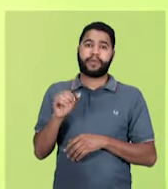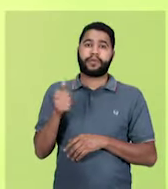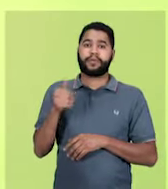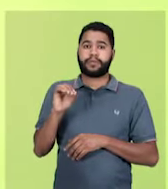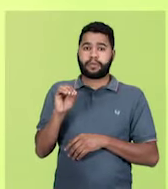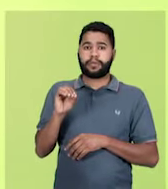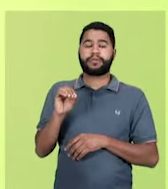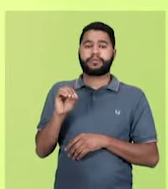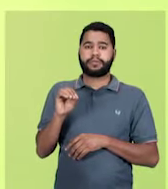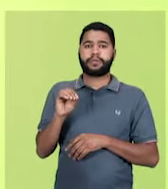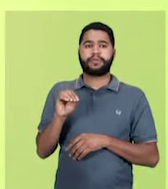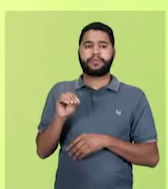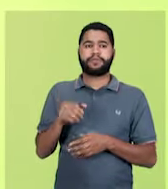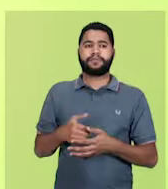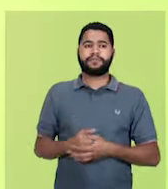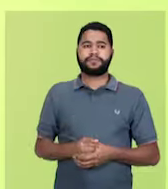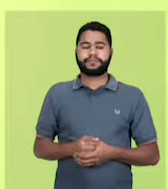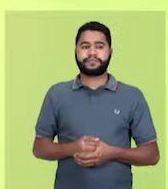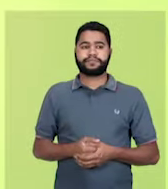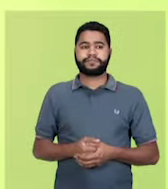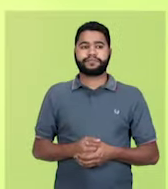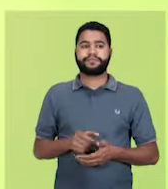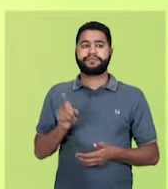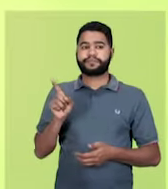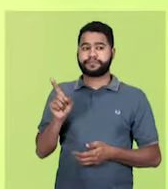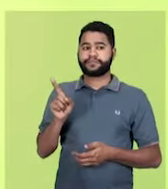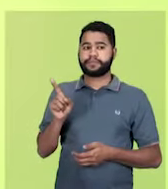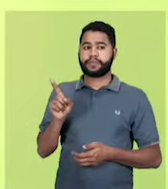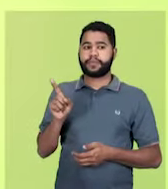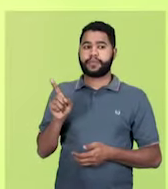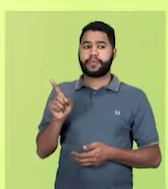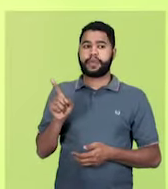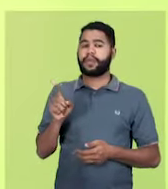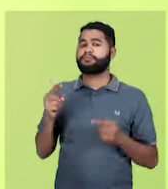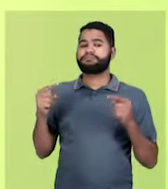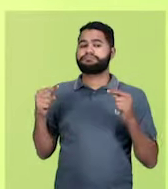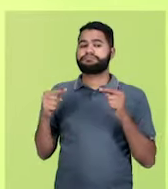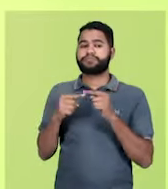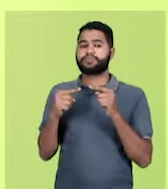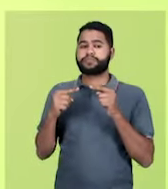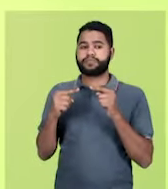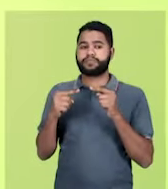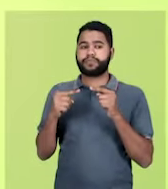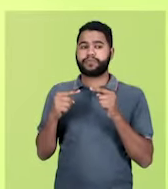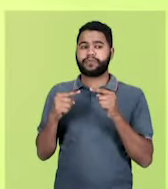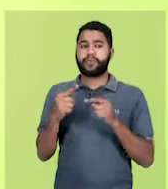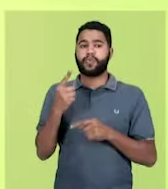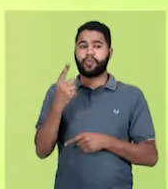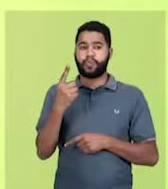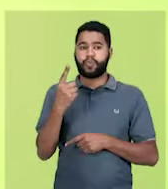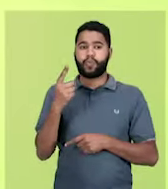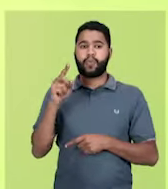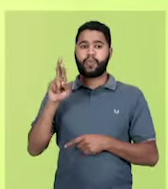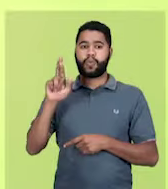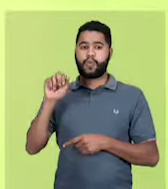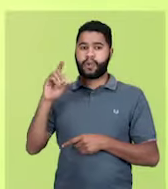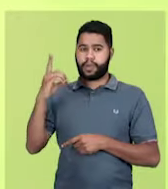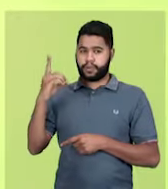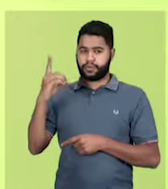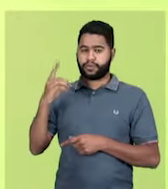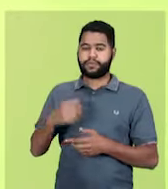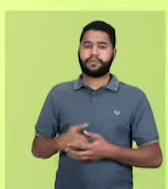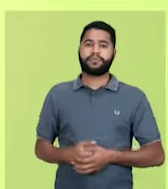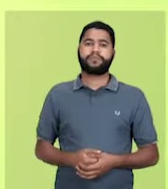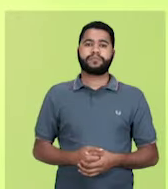arco 10 também. Então, este ângulo, então, ele equivale a 1 rad. Está aqui.